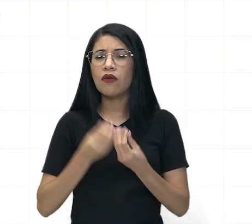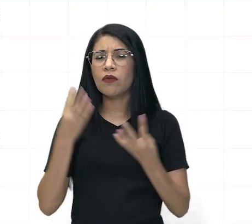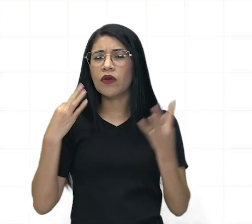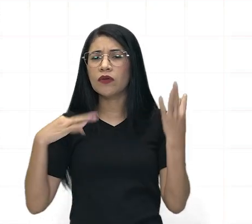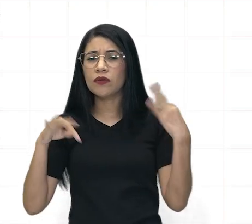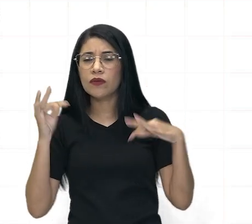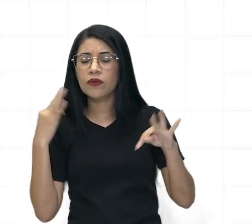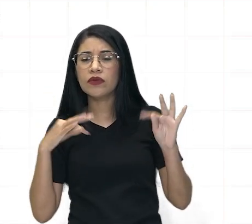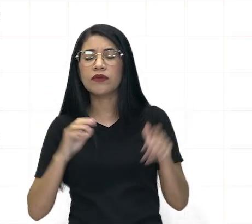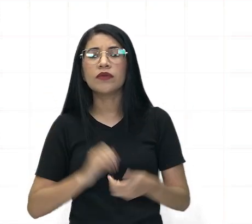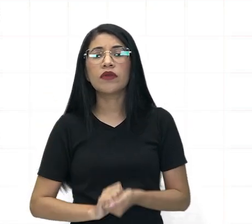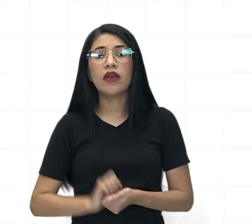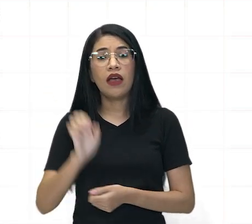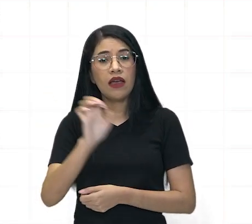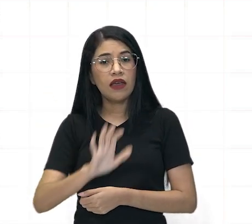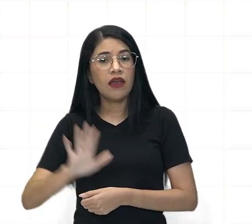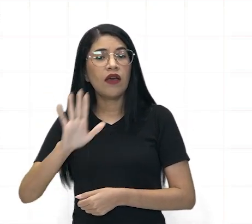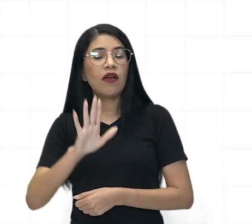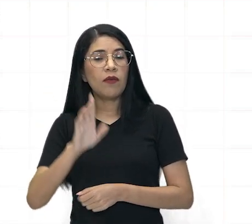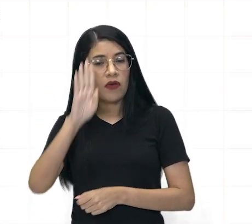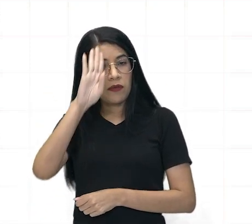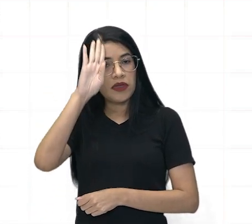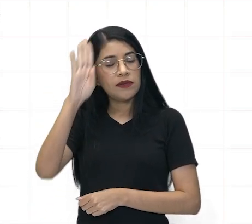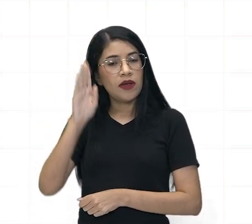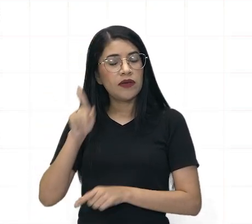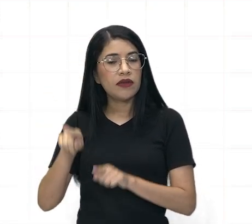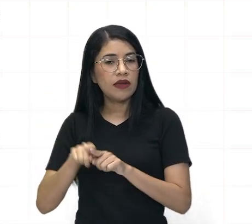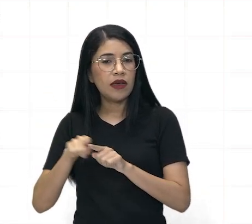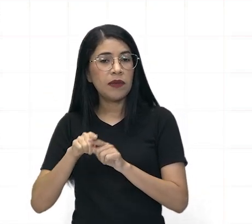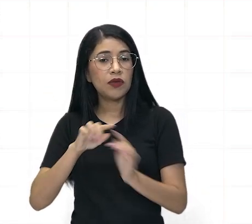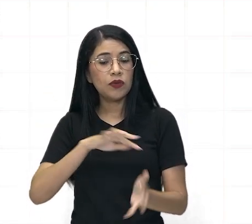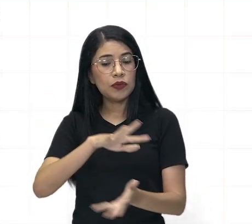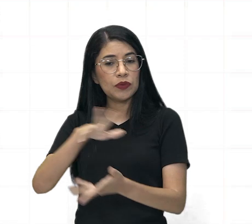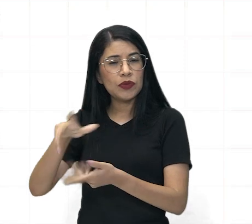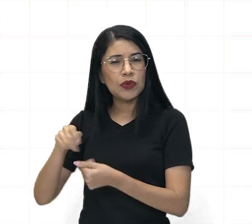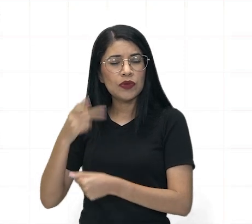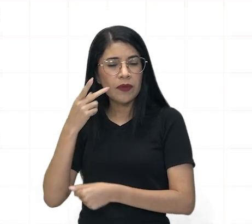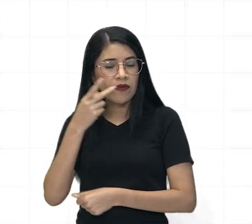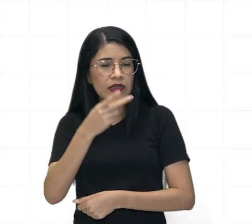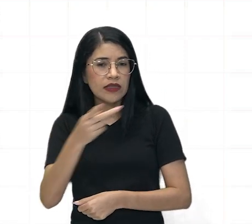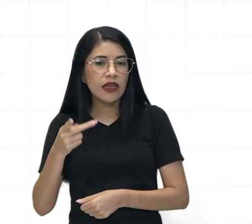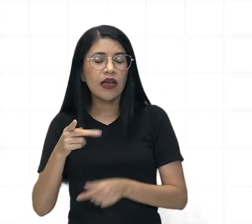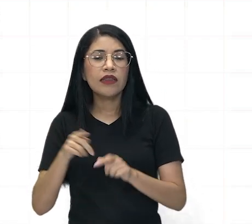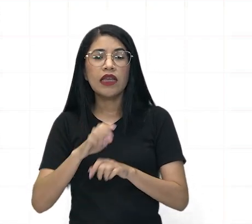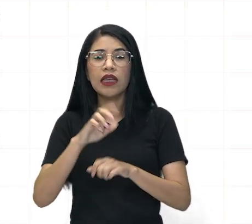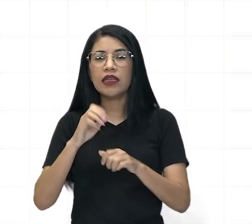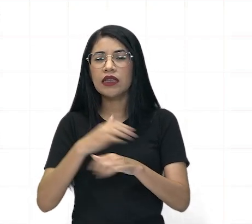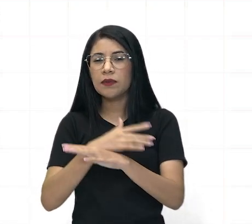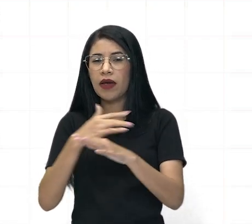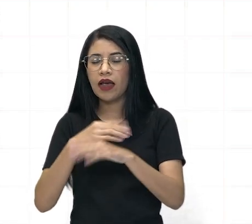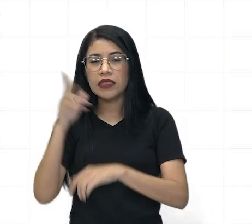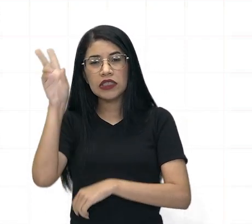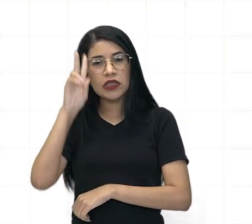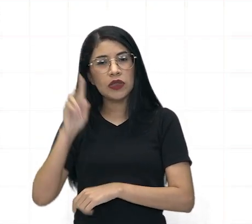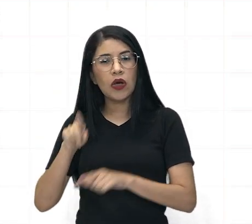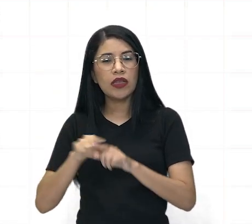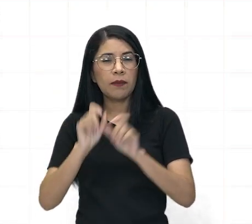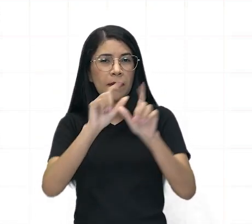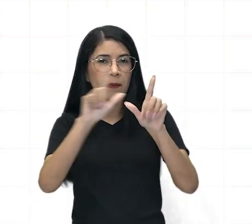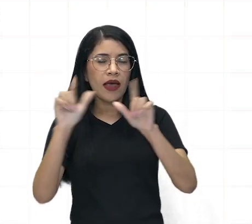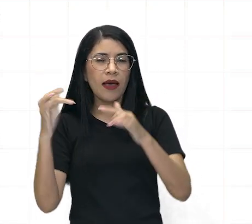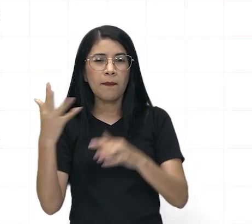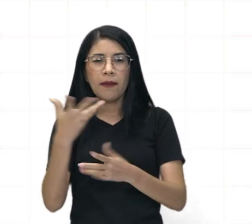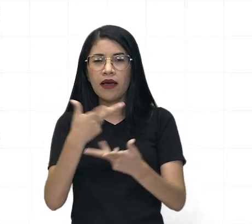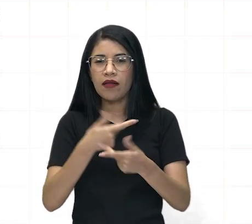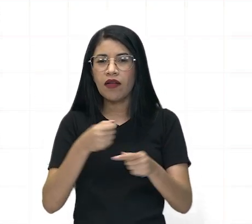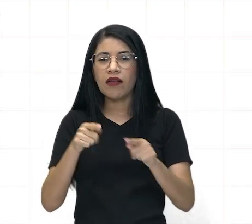um dos principais destinos turísticos do mundo, com cidades históricas, praias e paisagens naturais atraindo milhões